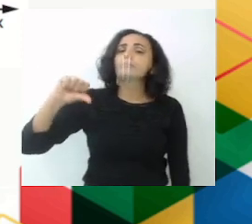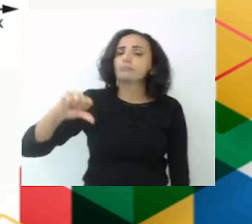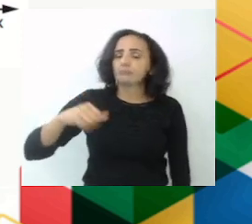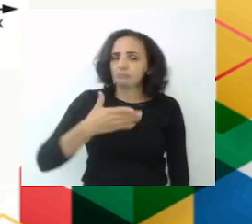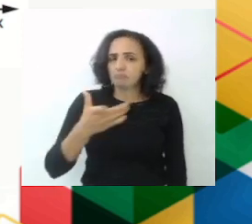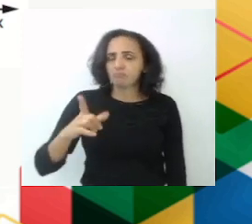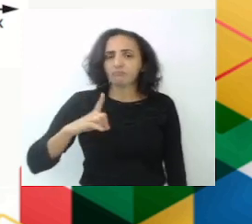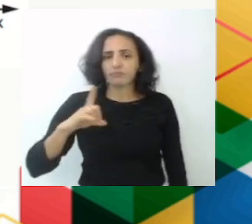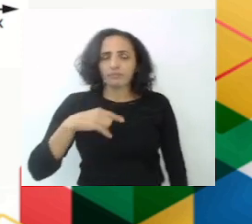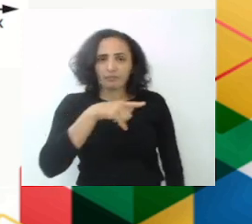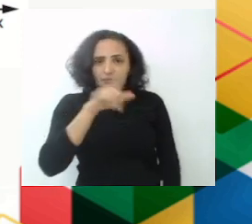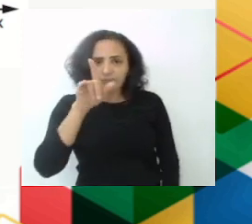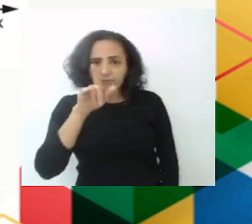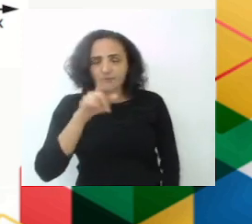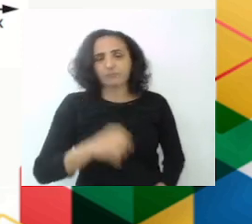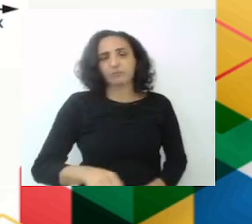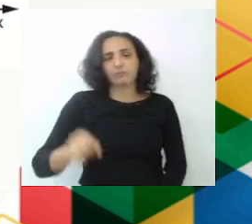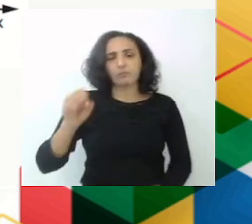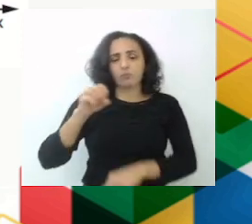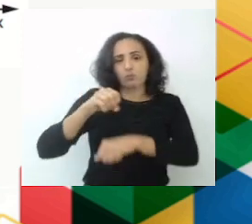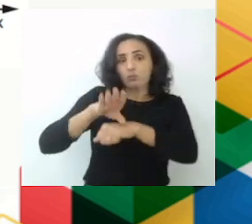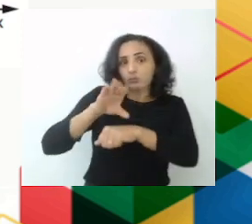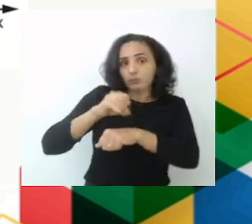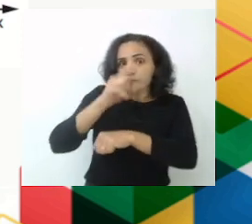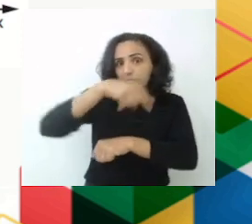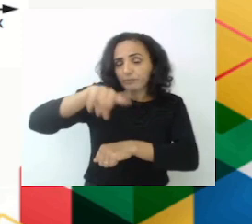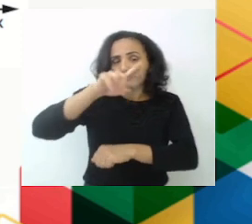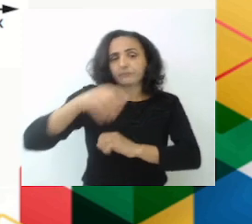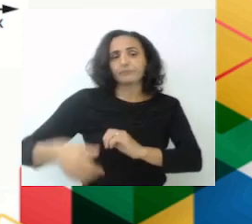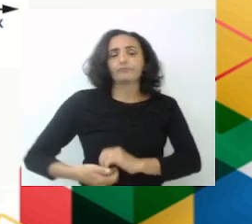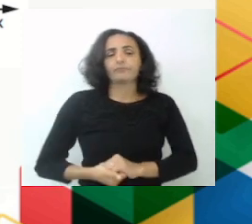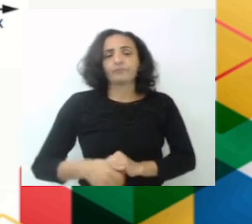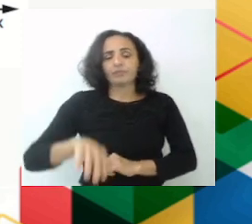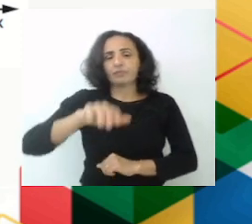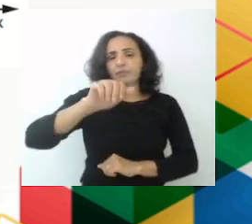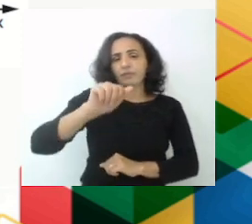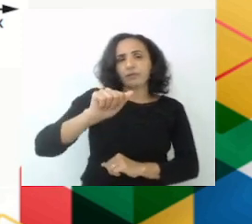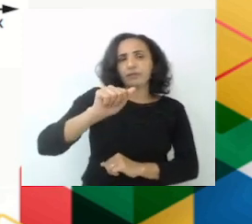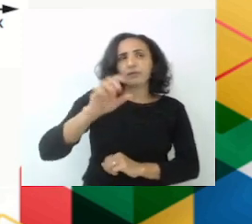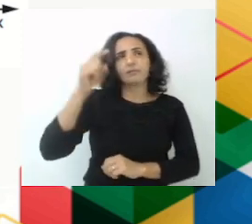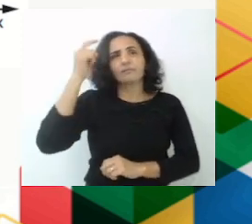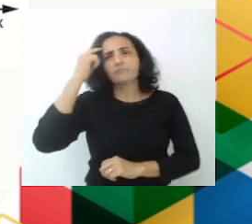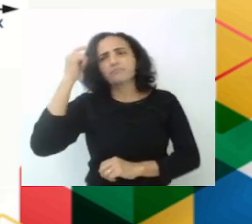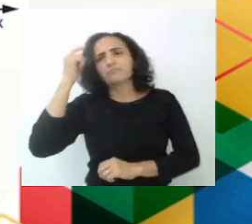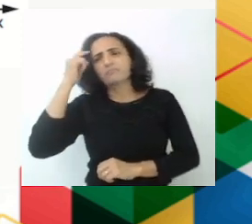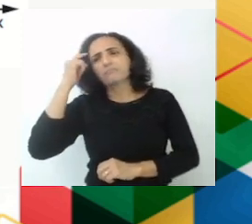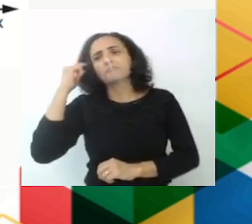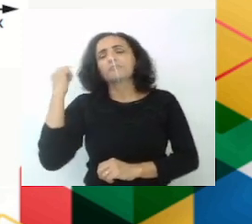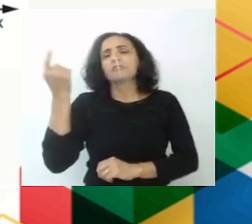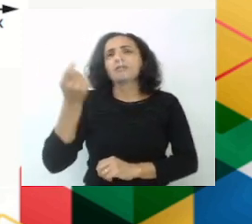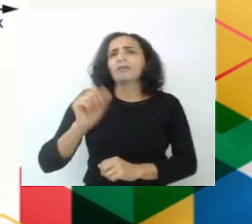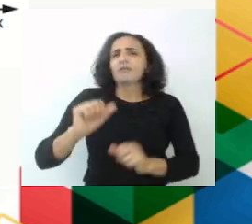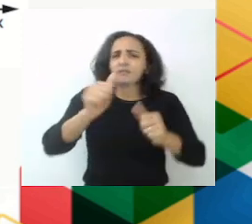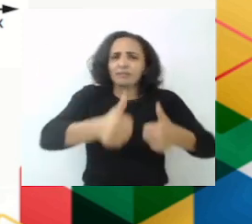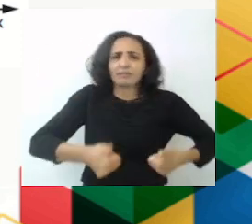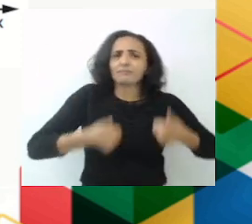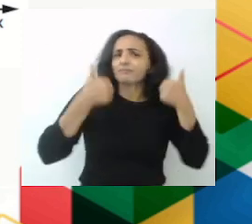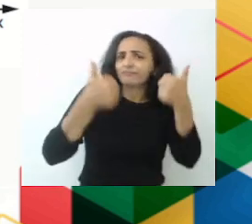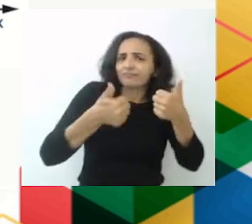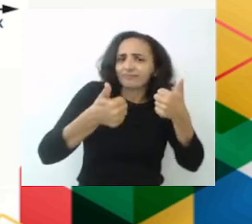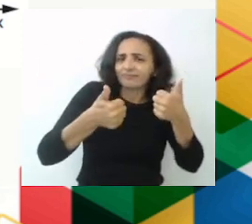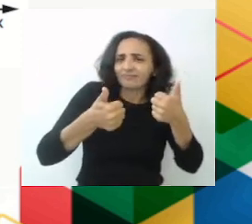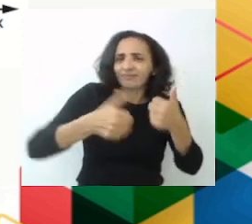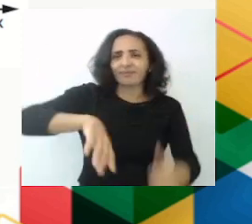Tem uma dicasinha aqui. O A, a gente vai associar a palavra astral. Se meu astral está